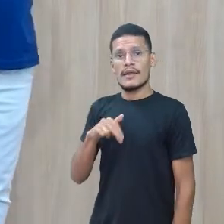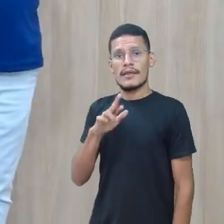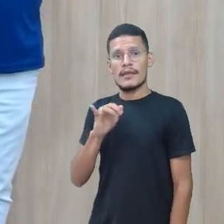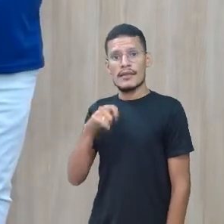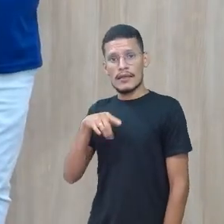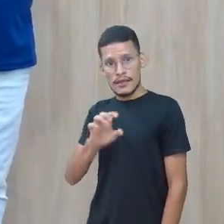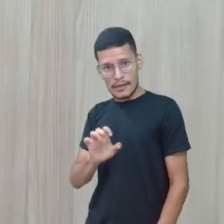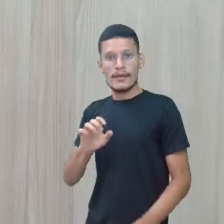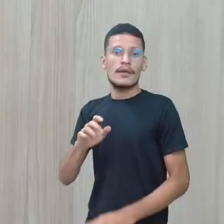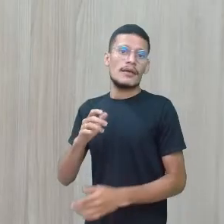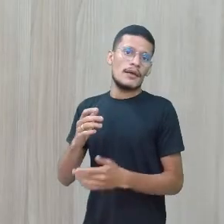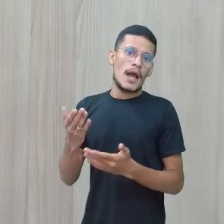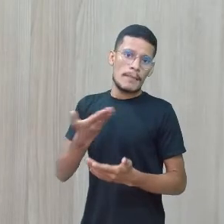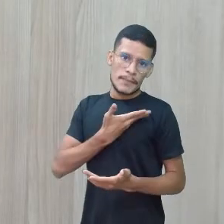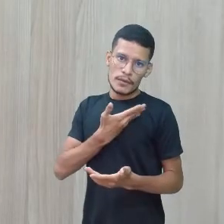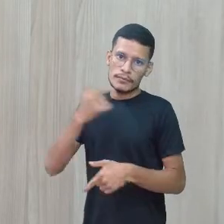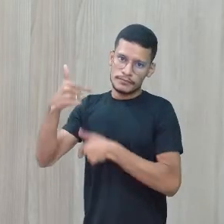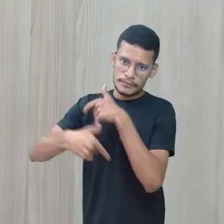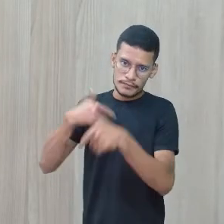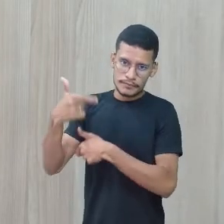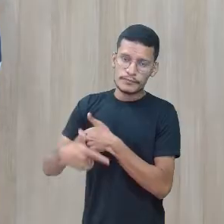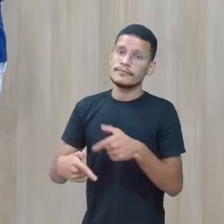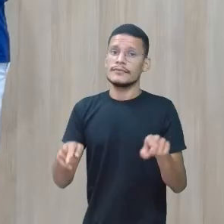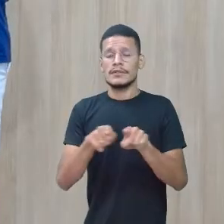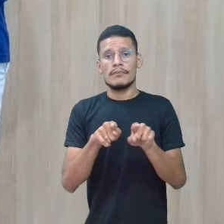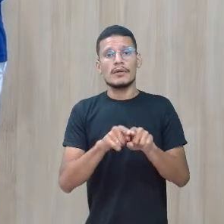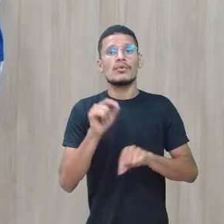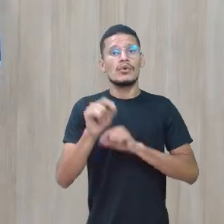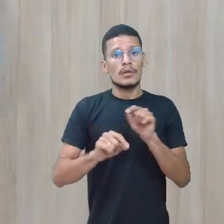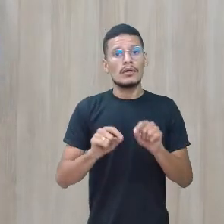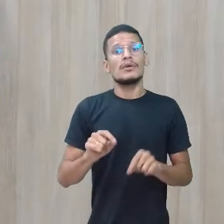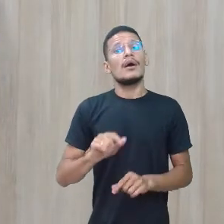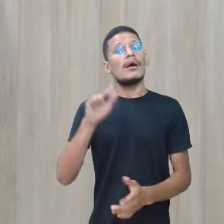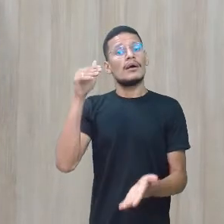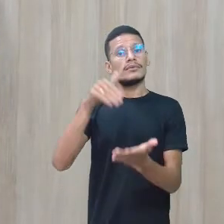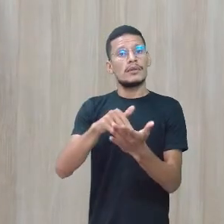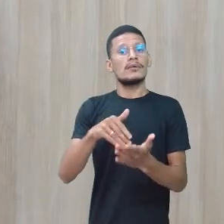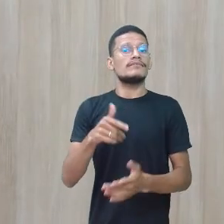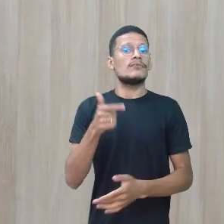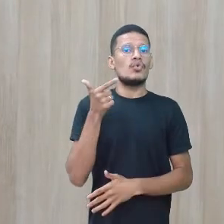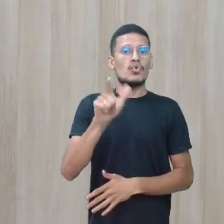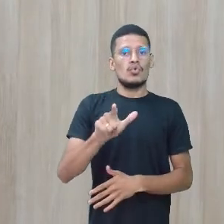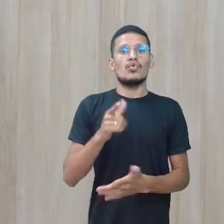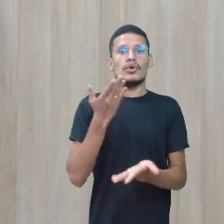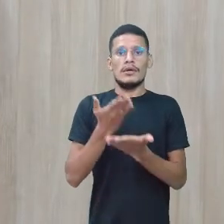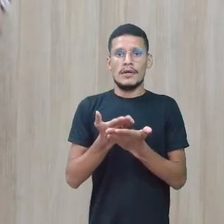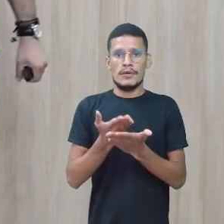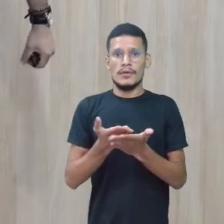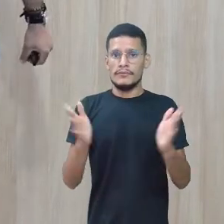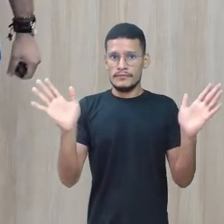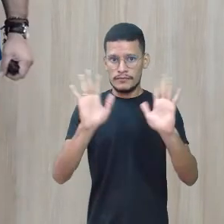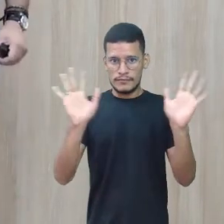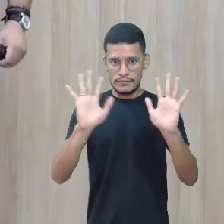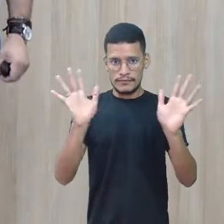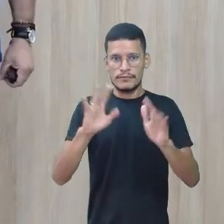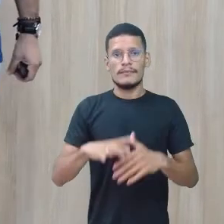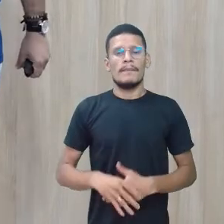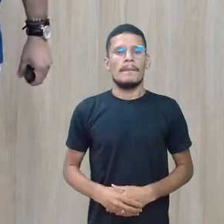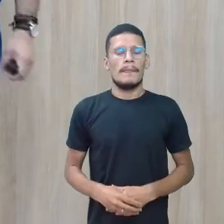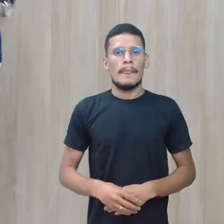ao nosso companheiro aqui de trabalho, professor Henrique, e até a nossa próxima aula. Tchau, tchau.